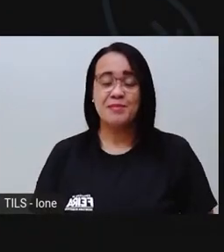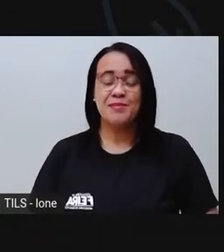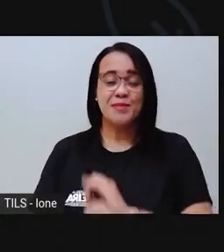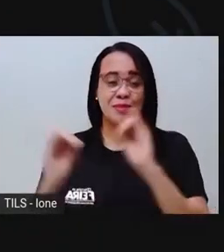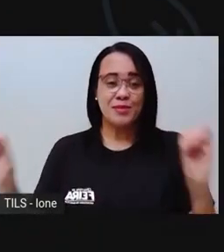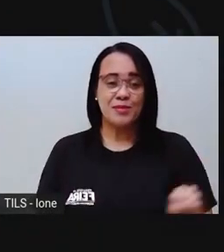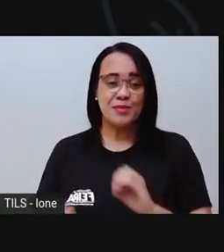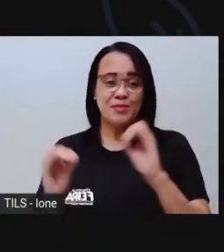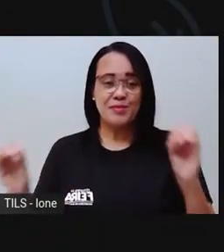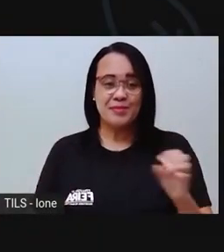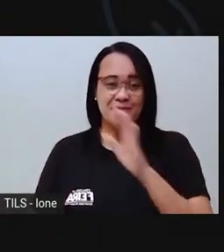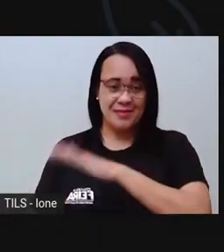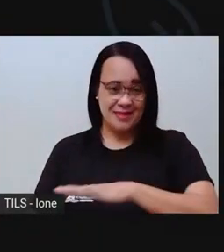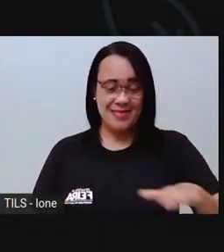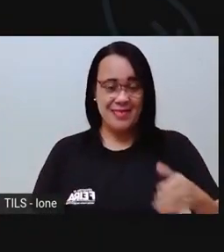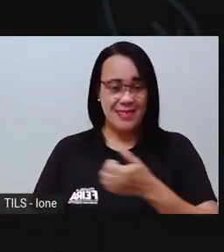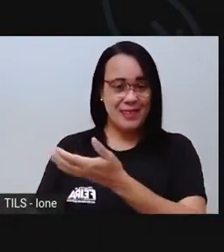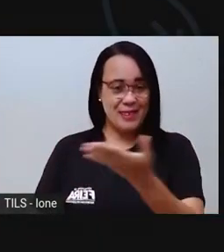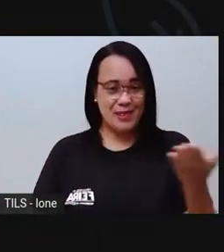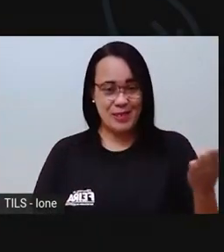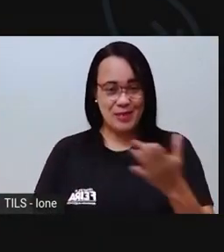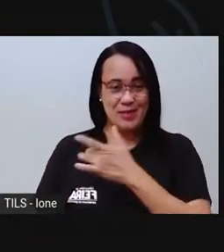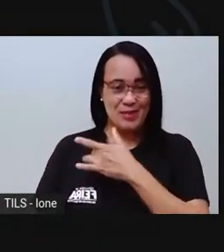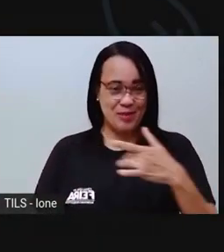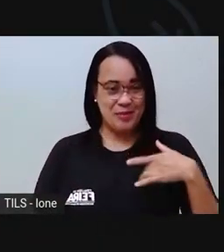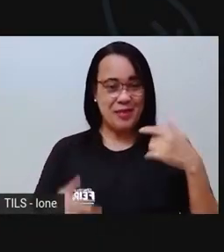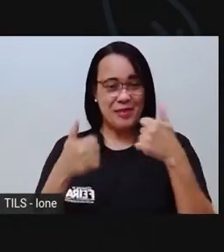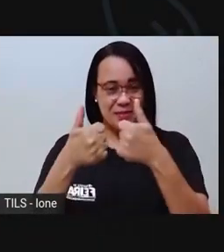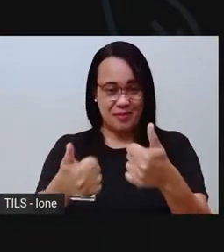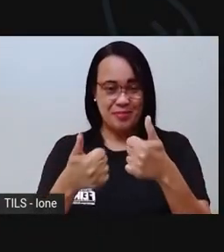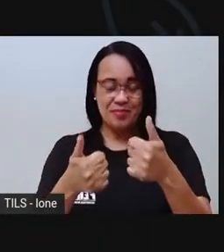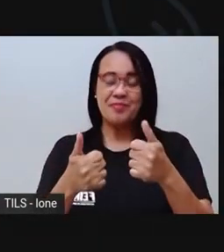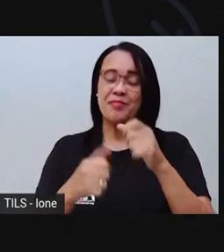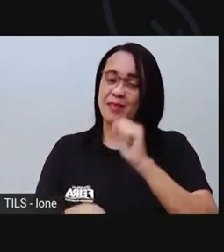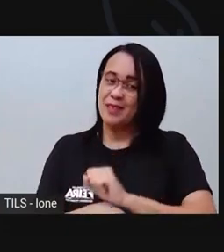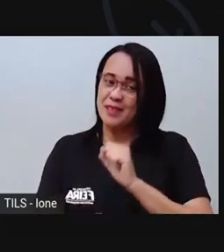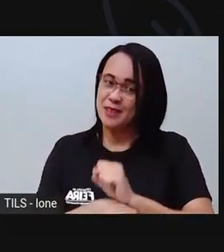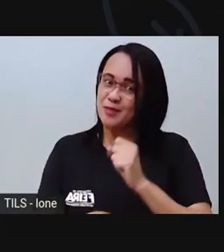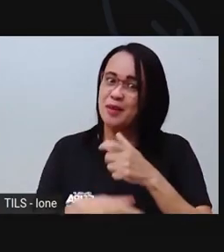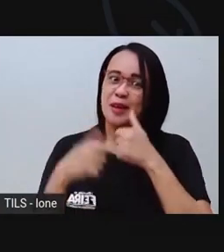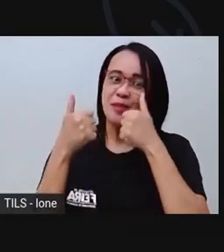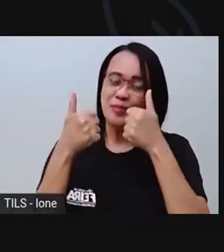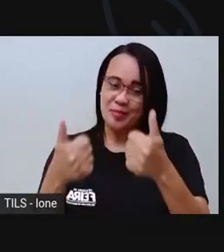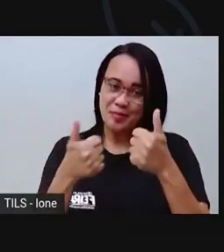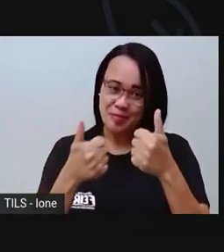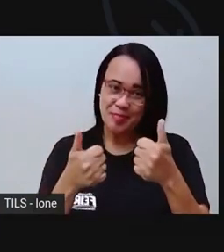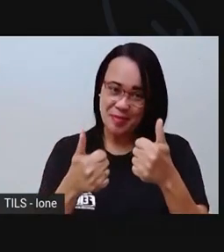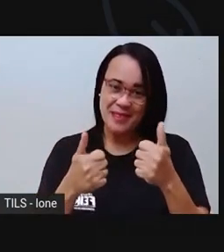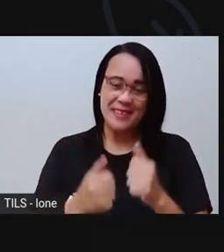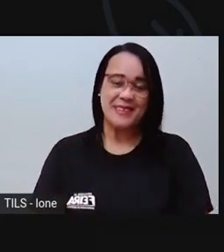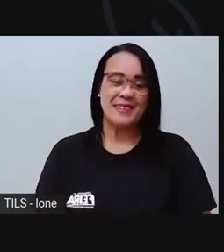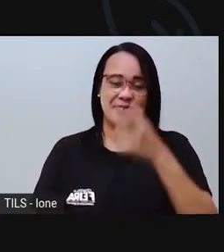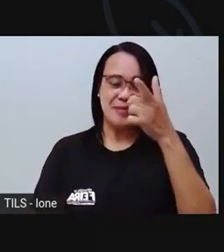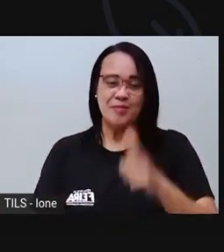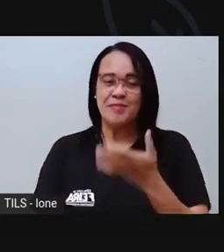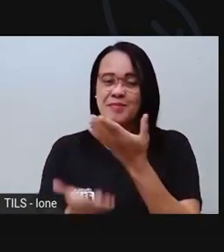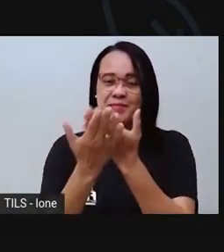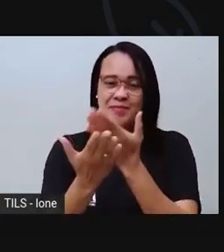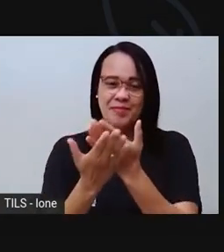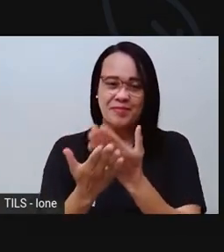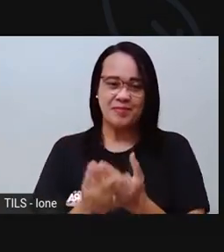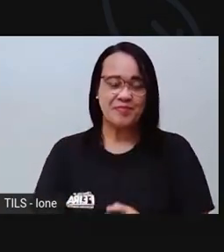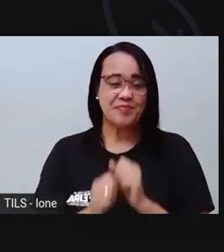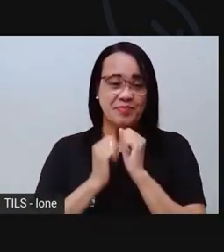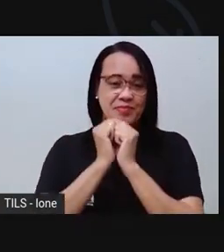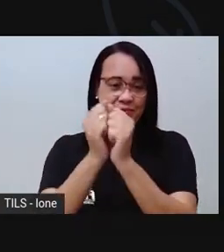Olá, galera! Tudo bem com vocês? Espero que esteja tudo bem aí com vocês. A gente vai aqui mais para mais uma aula, né, na companhia